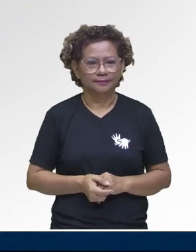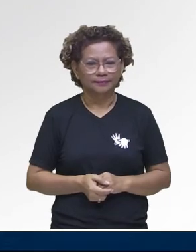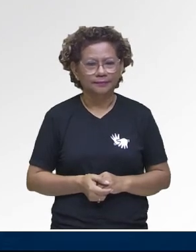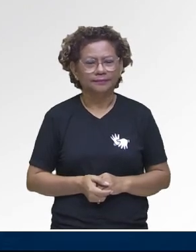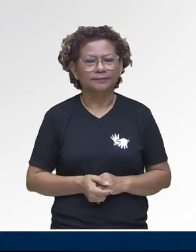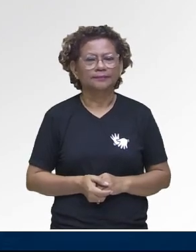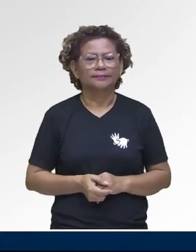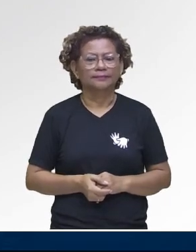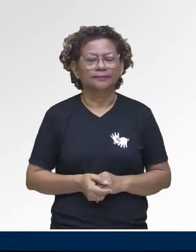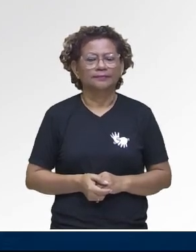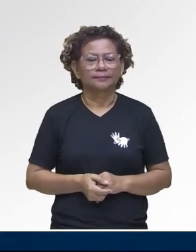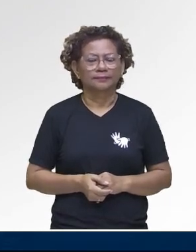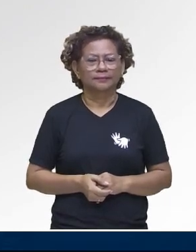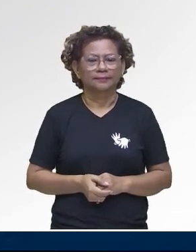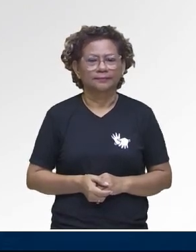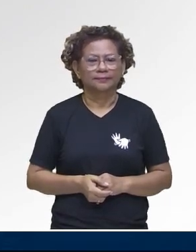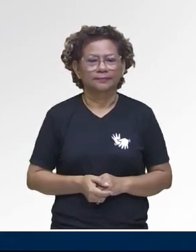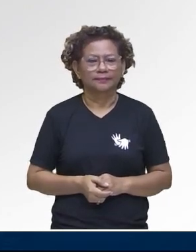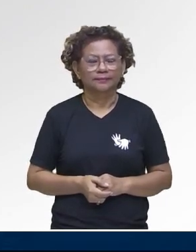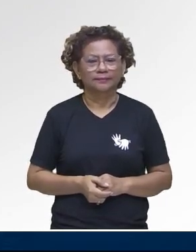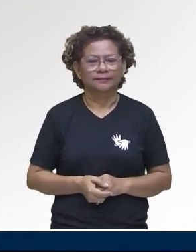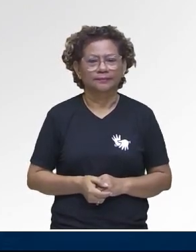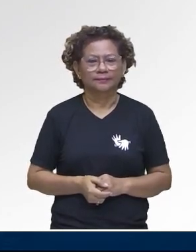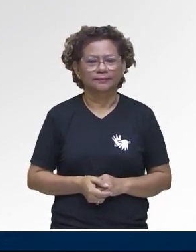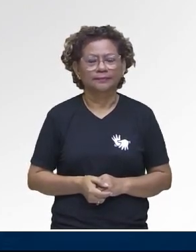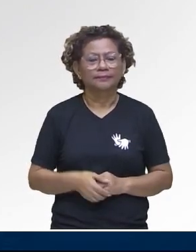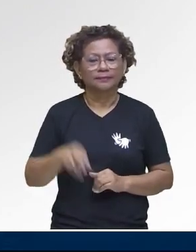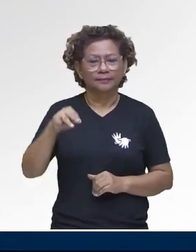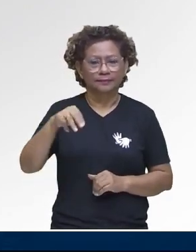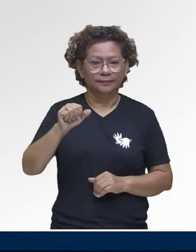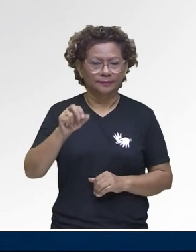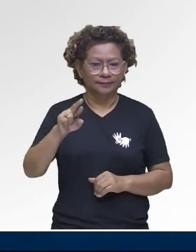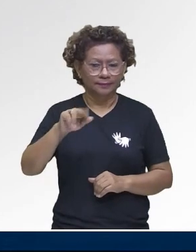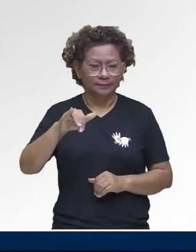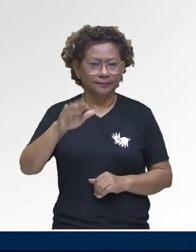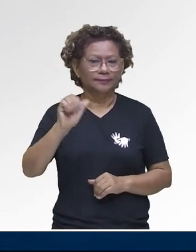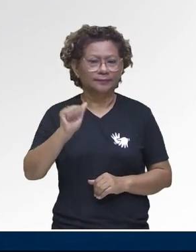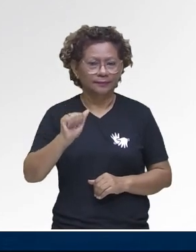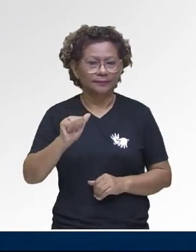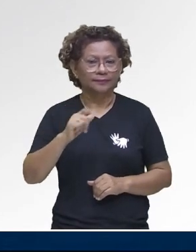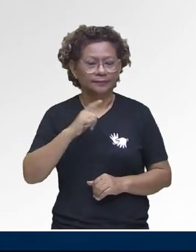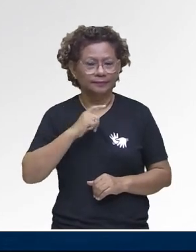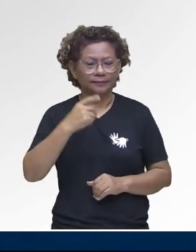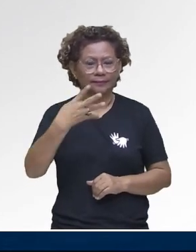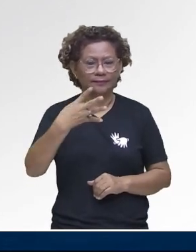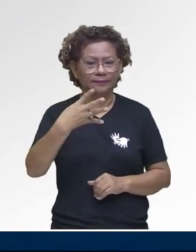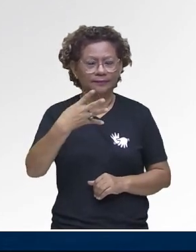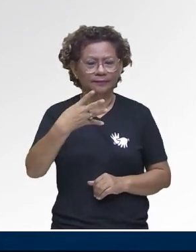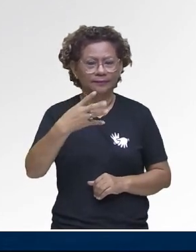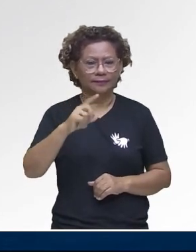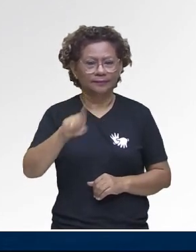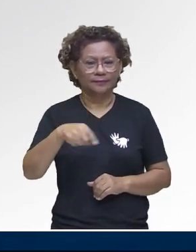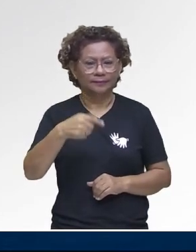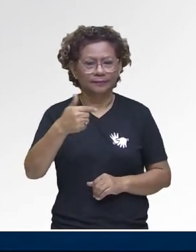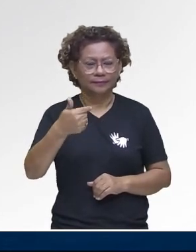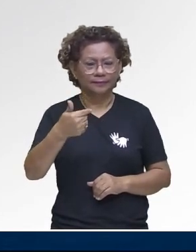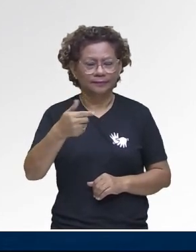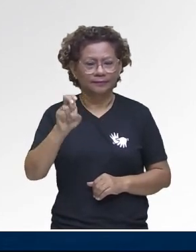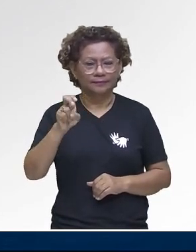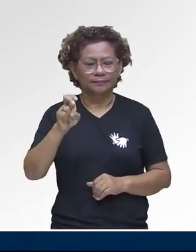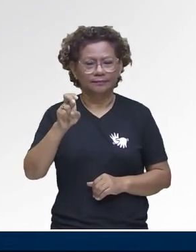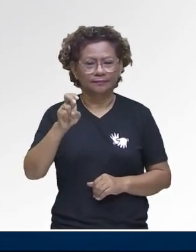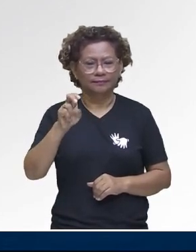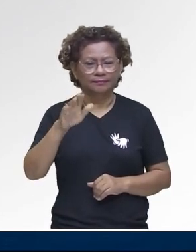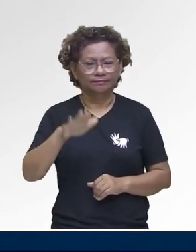16,45. Então, não tem nada a ver com a altura, tem a ver com o valor do dinheiro. E a Maria tem R$ 4,25 a